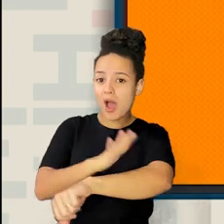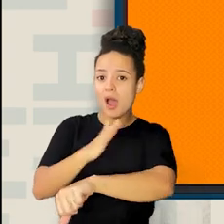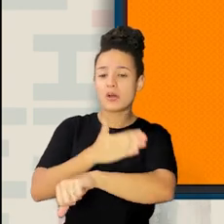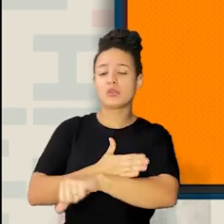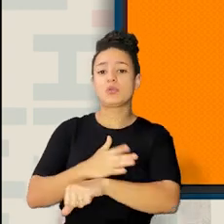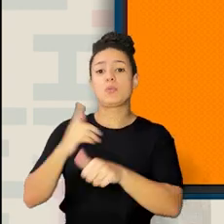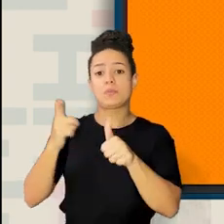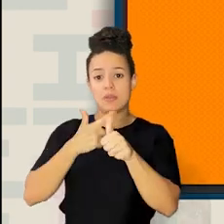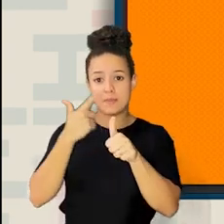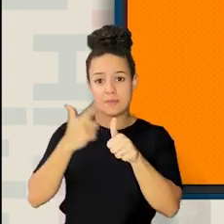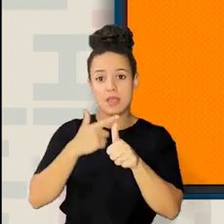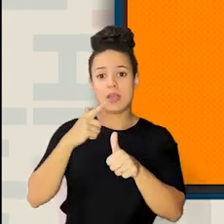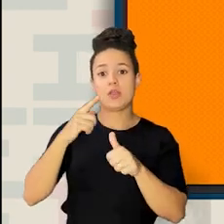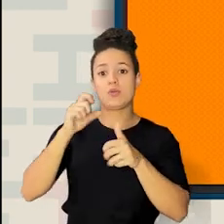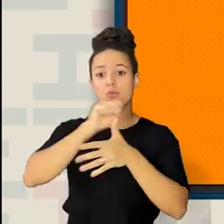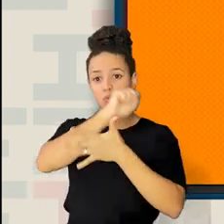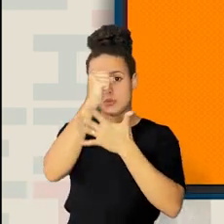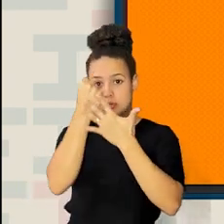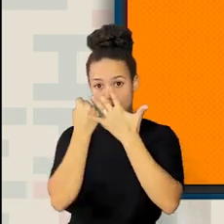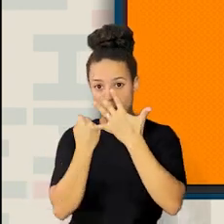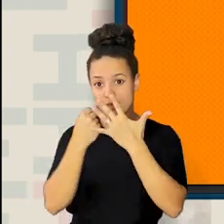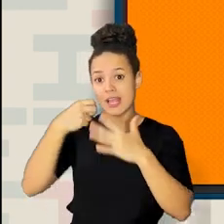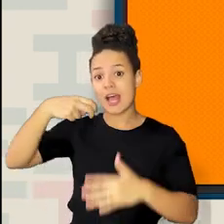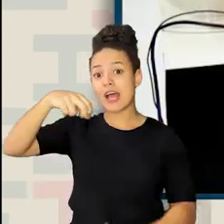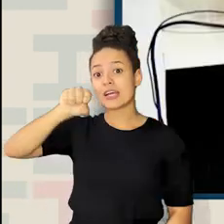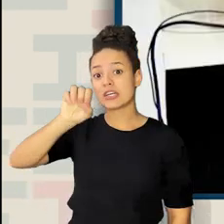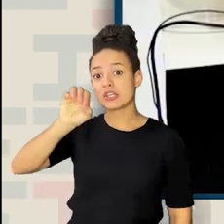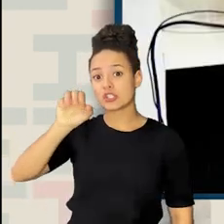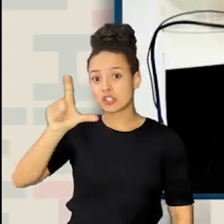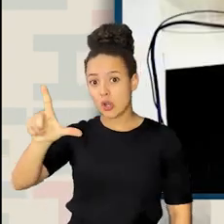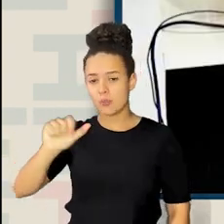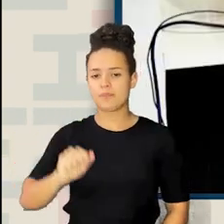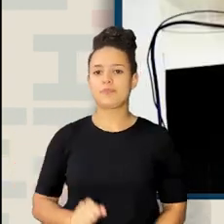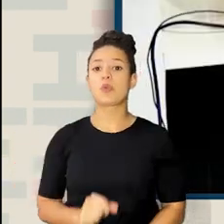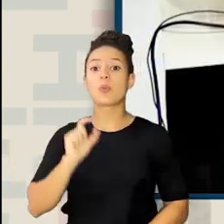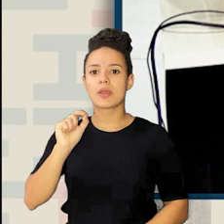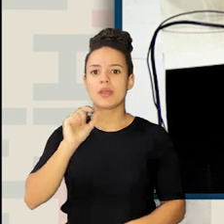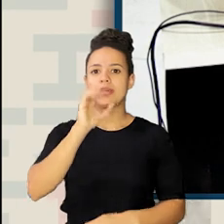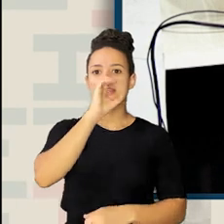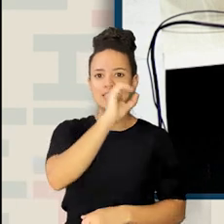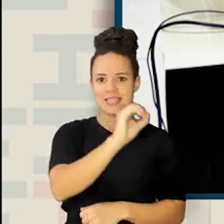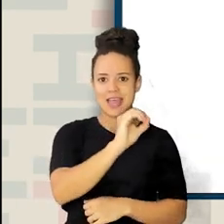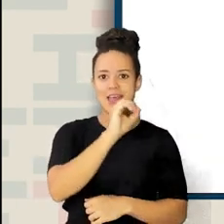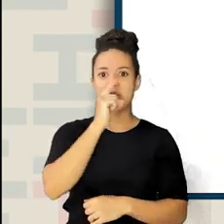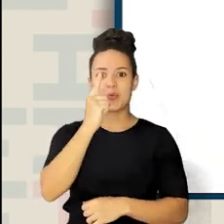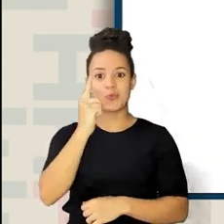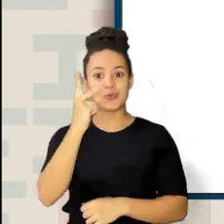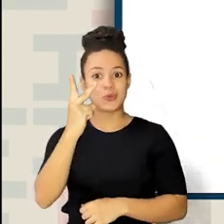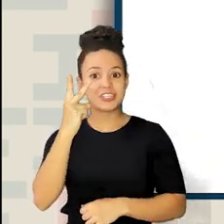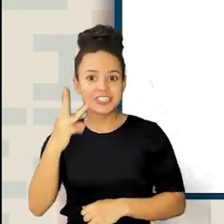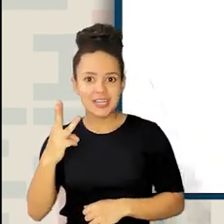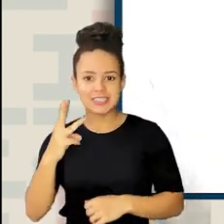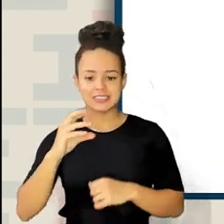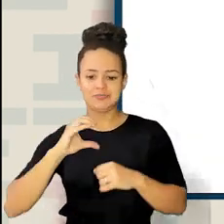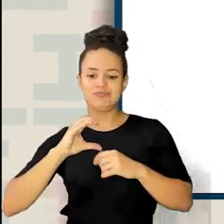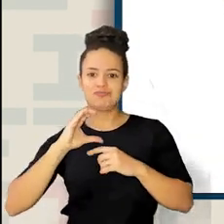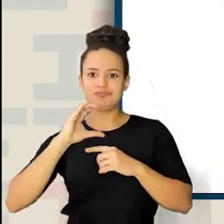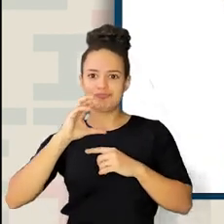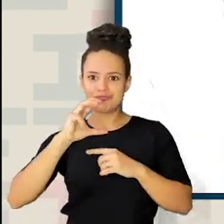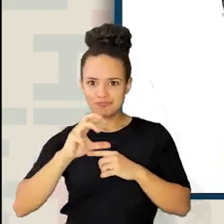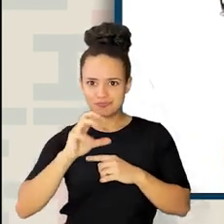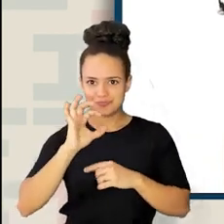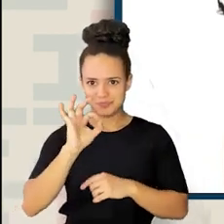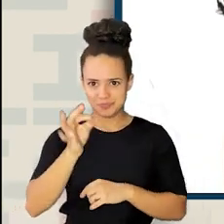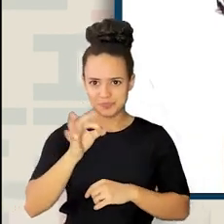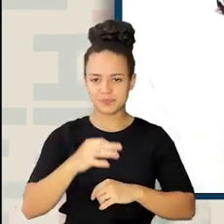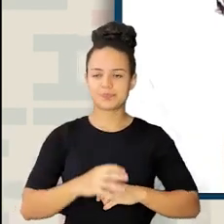nota Sol, certo? Posição 0, 1, 2, 3, tá bom?